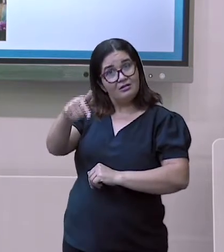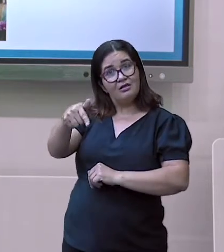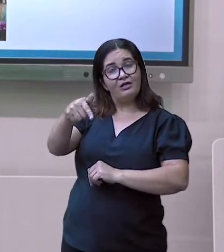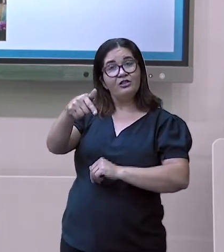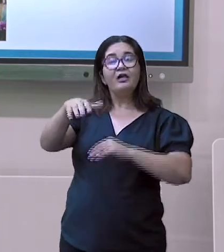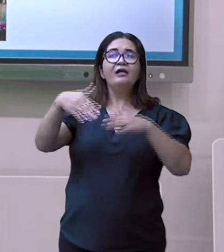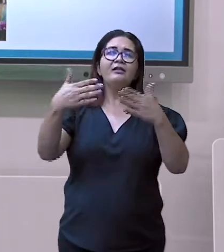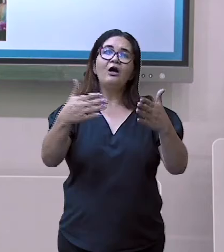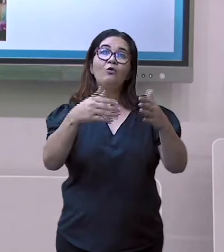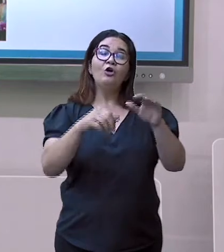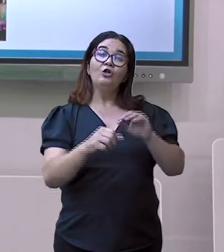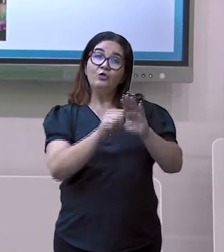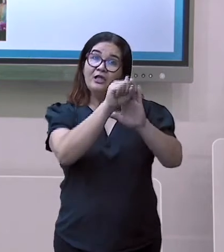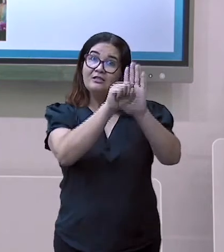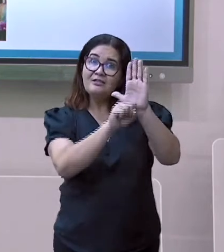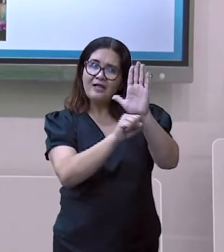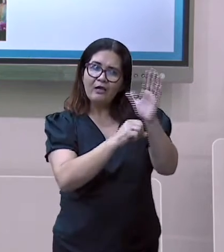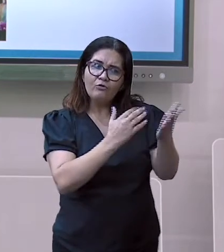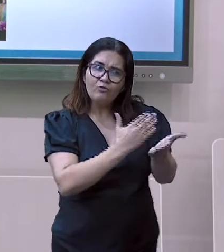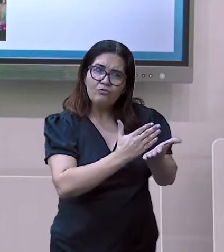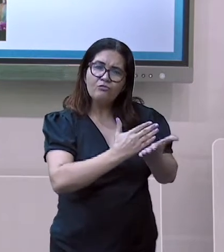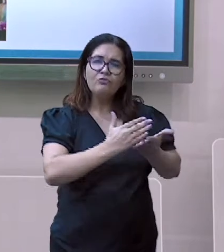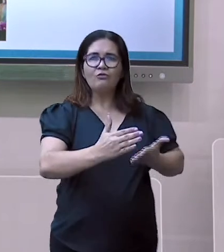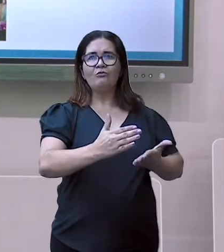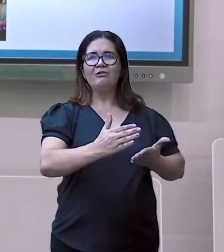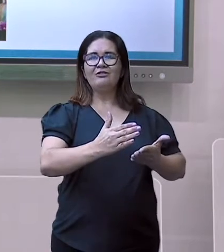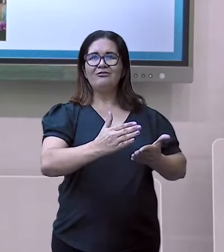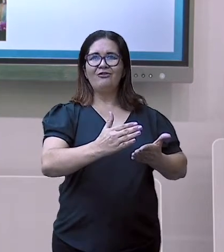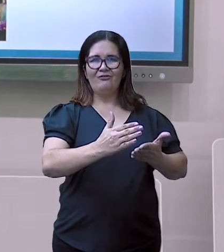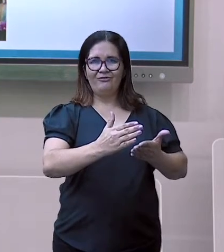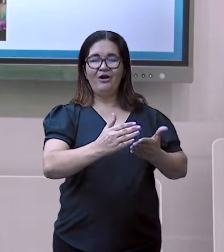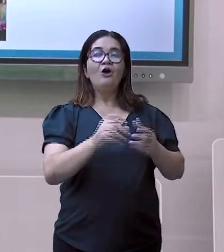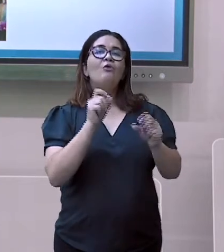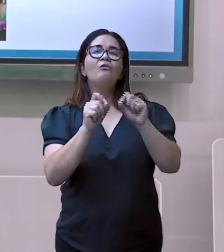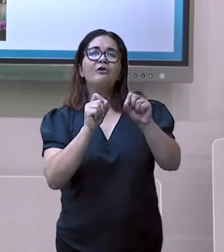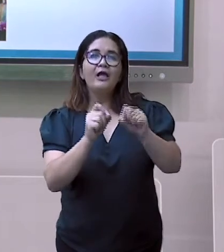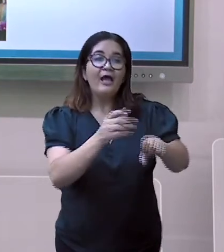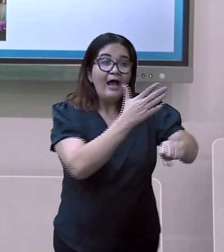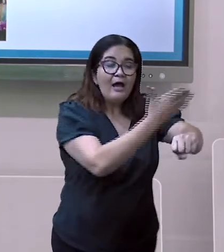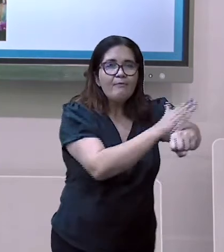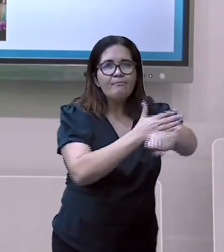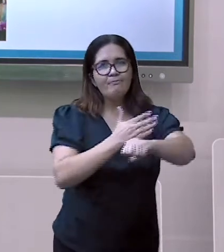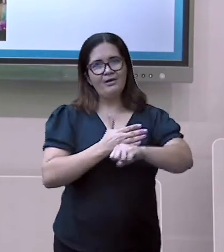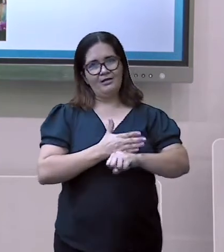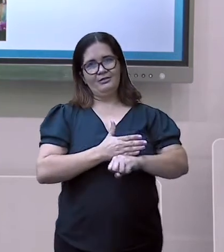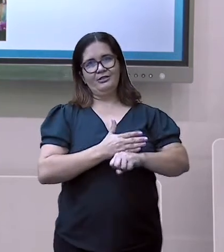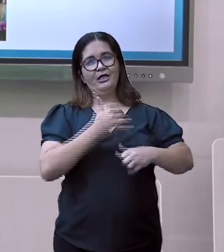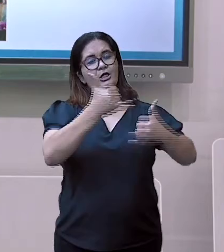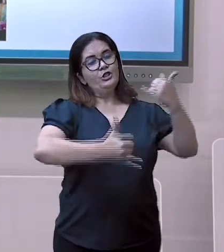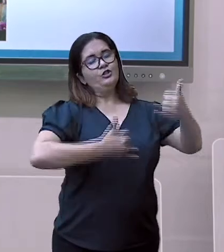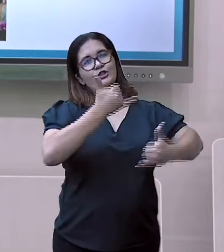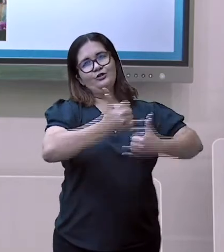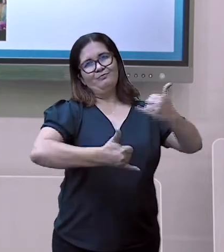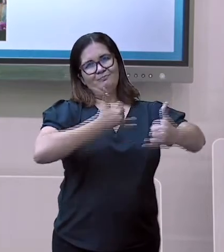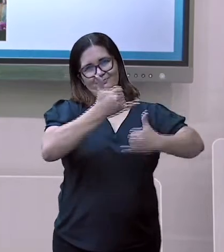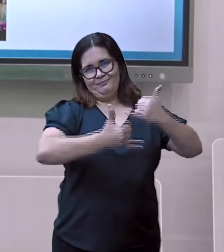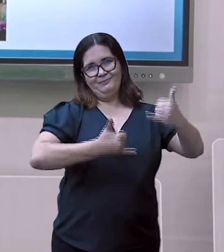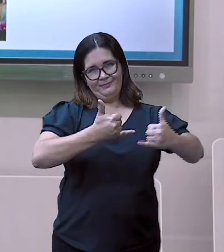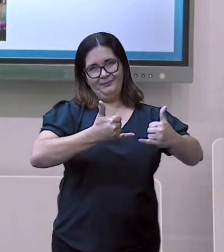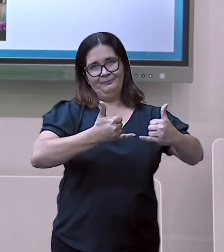primeira prática o intrudo. O intrudo era um tipo de brincadeira de